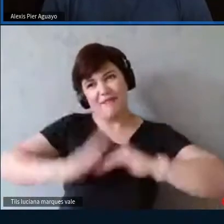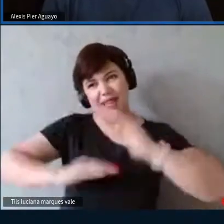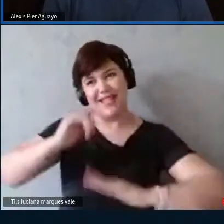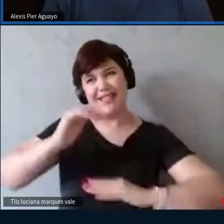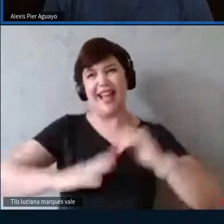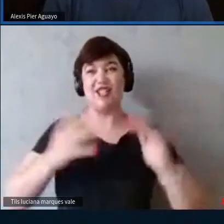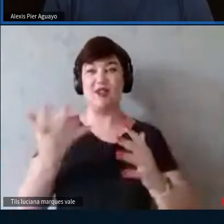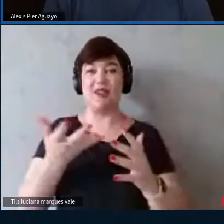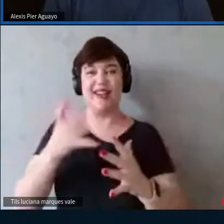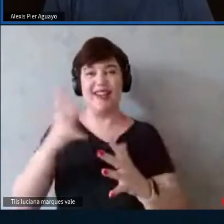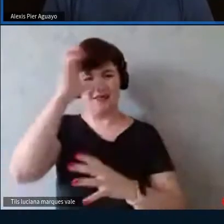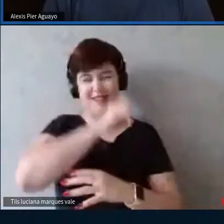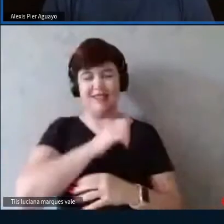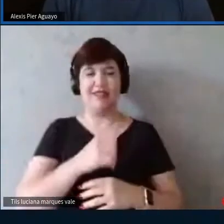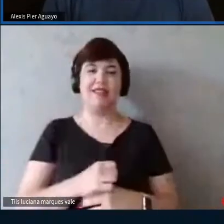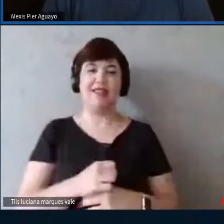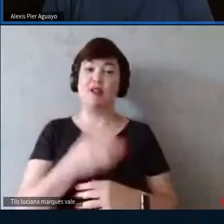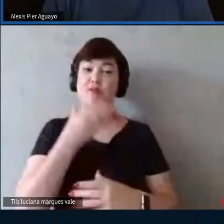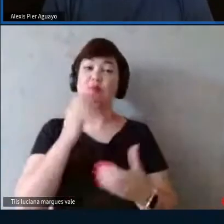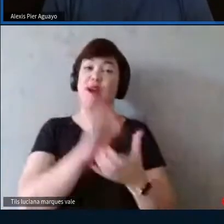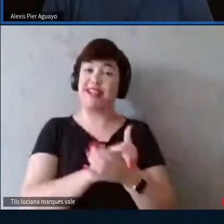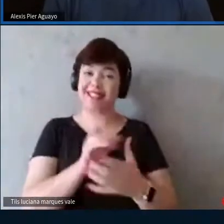Eu meu agradecer marido